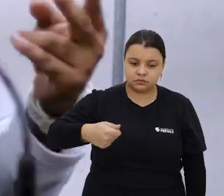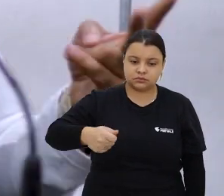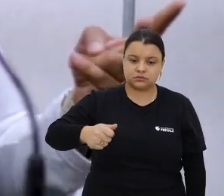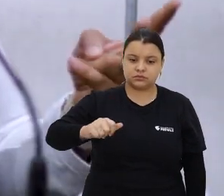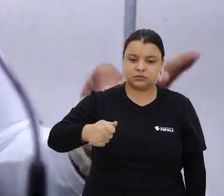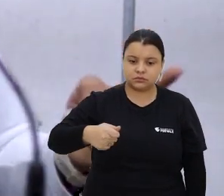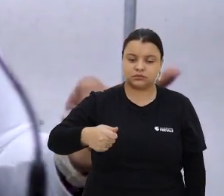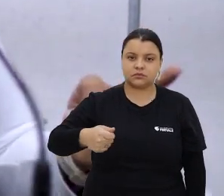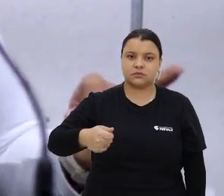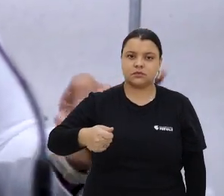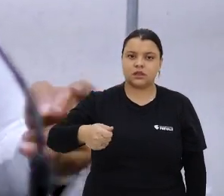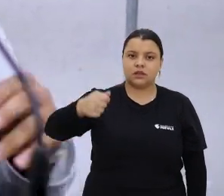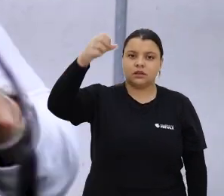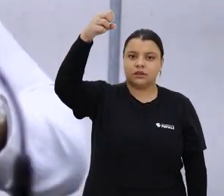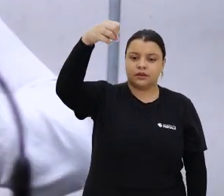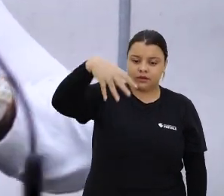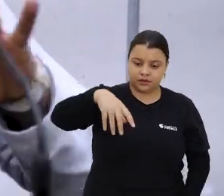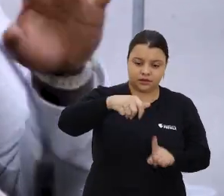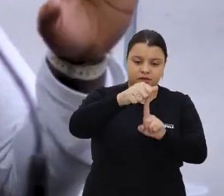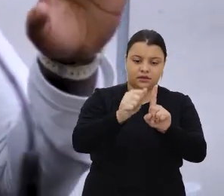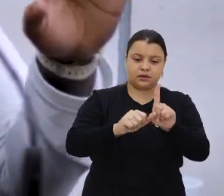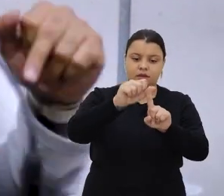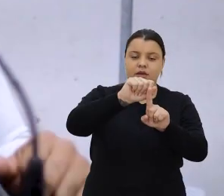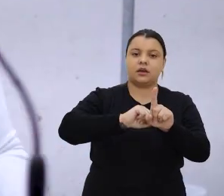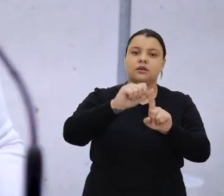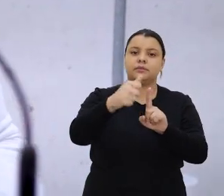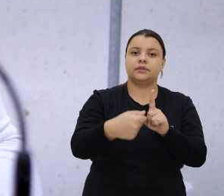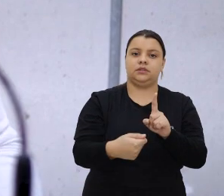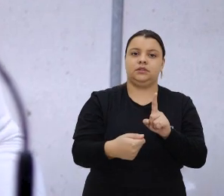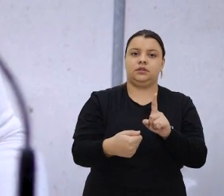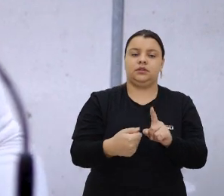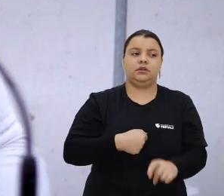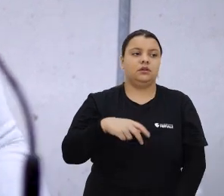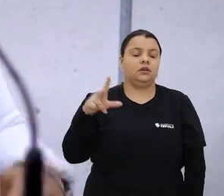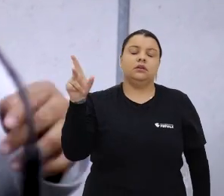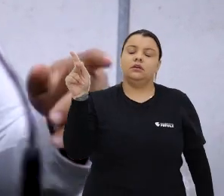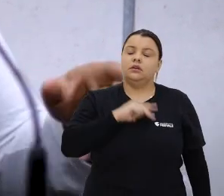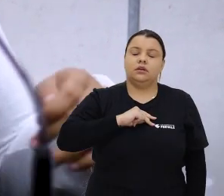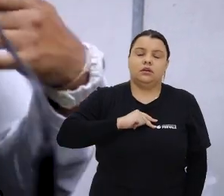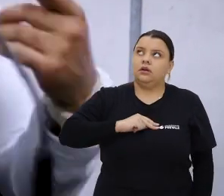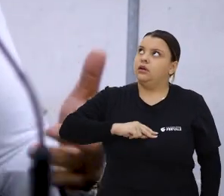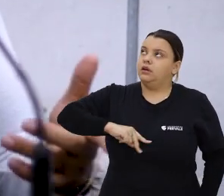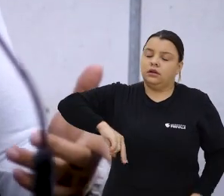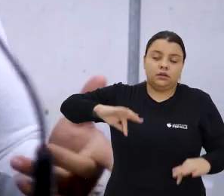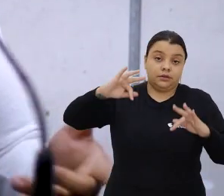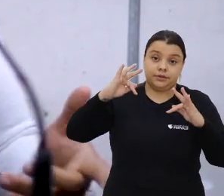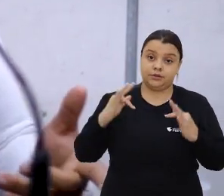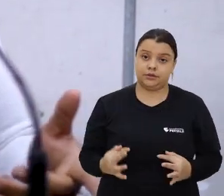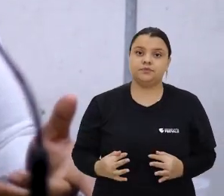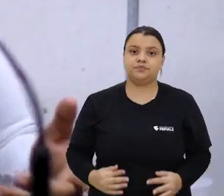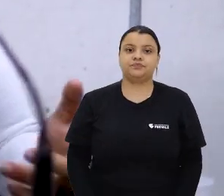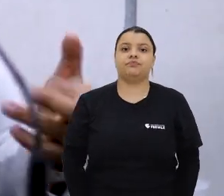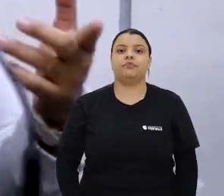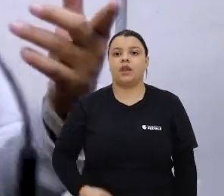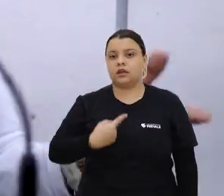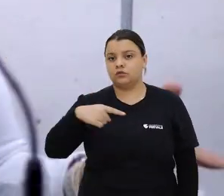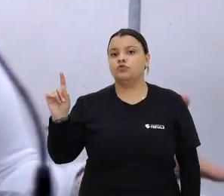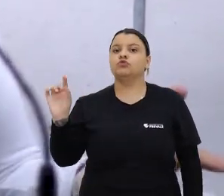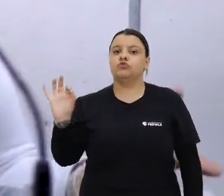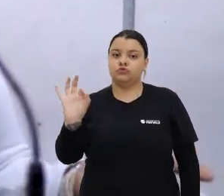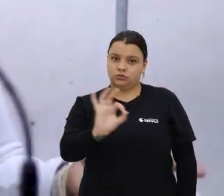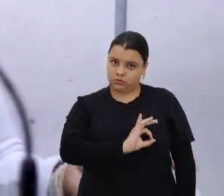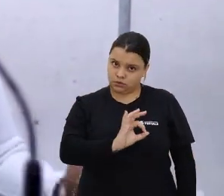caem 2 bananas do cano de escapamento. Para mim, ali foi a gota d'água. Né? Porque eu faço a denúncia publicamente no